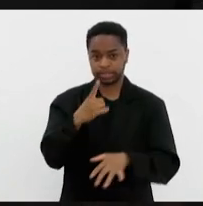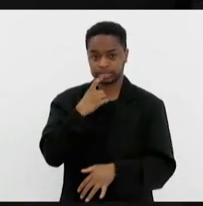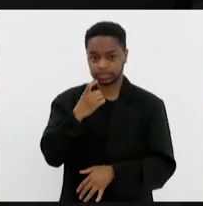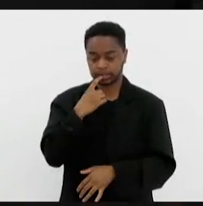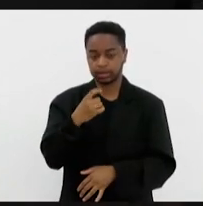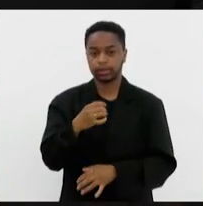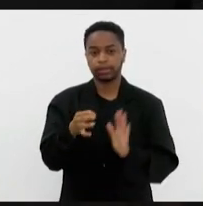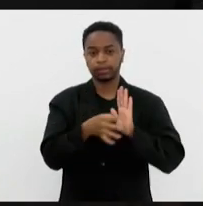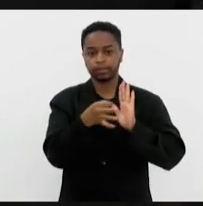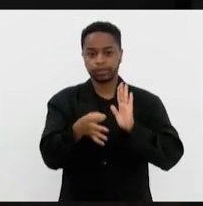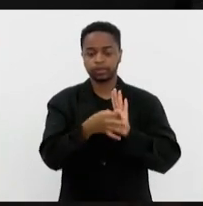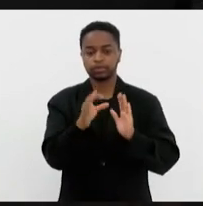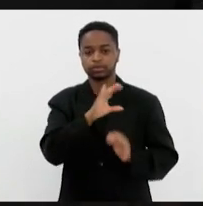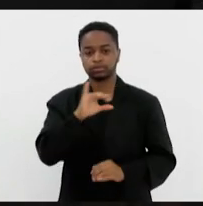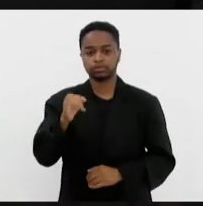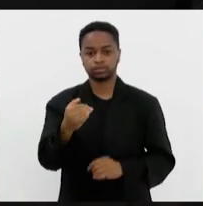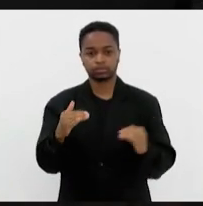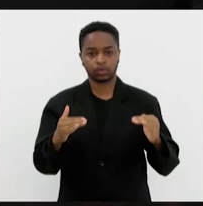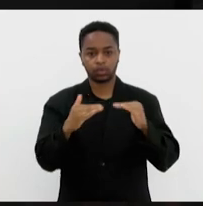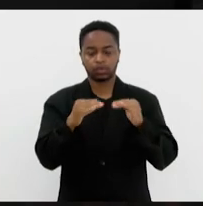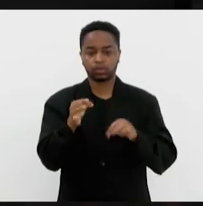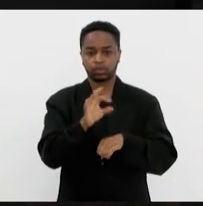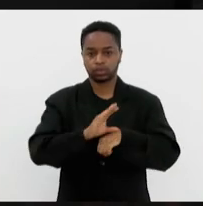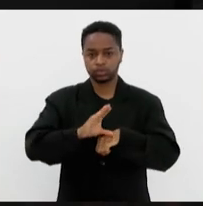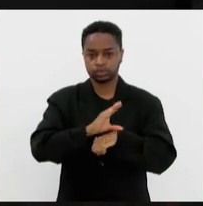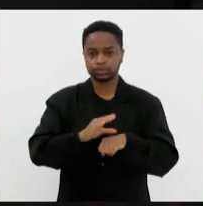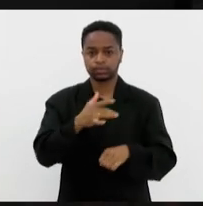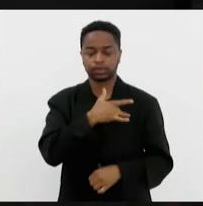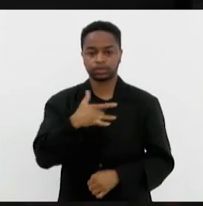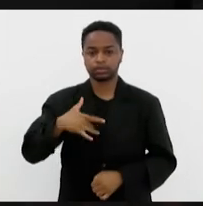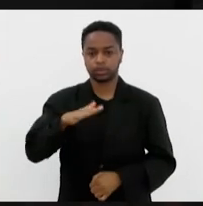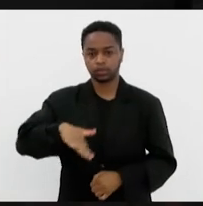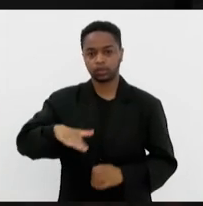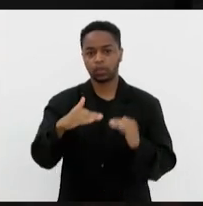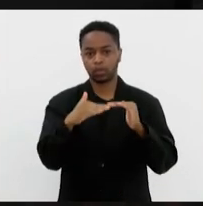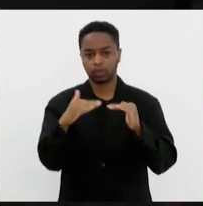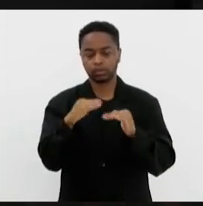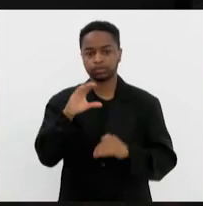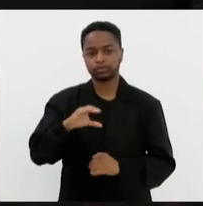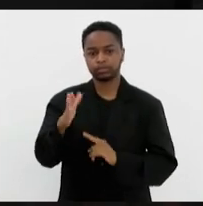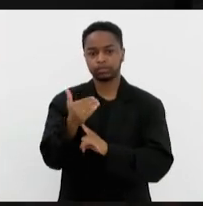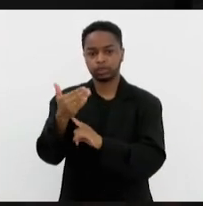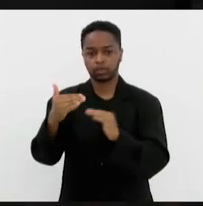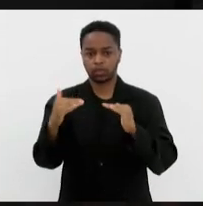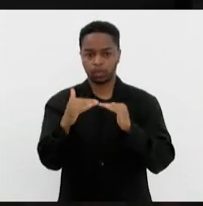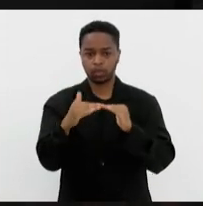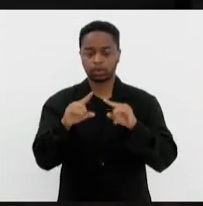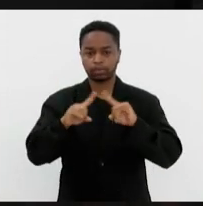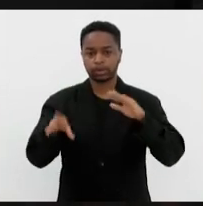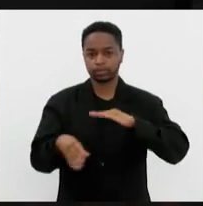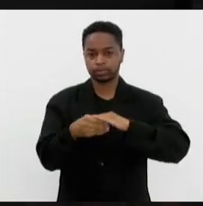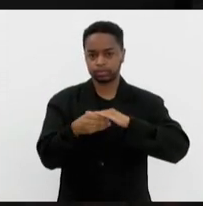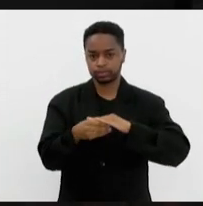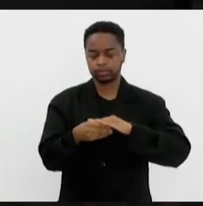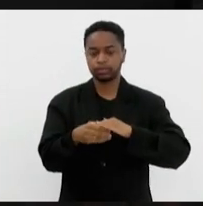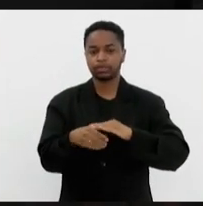pela constitucionalidade, de saúde favorável, de ciência e tecnologia favorável com emendas,